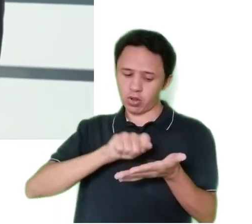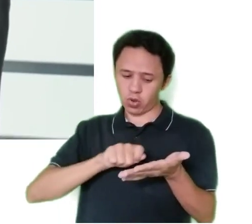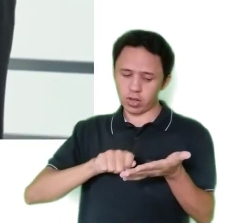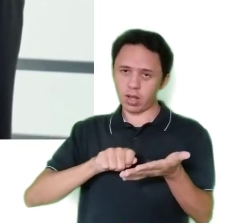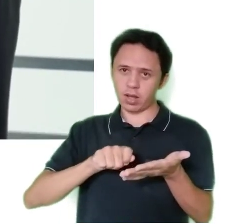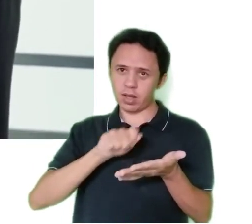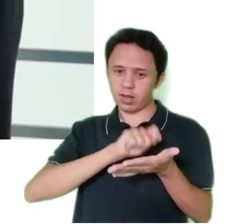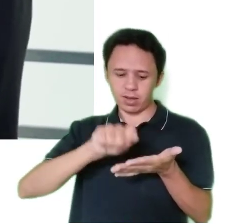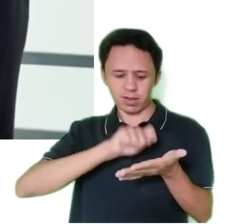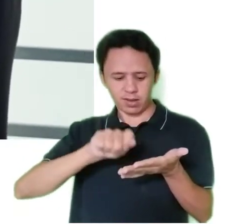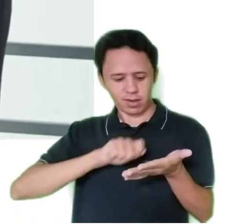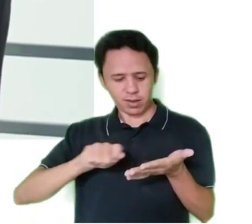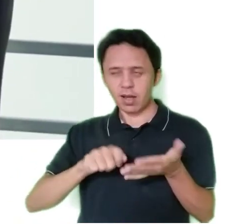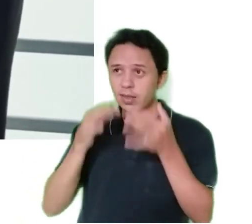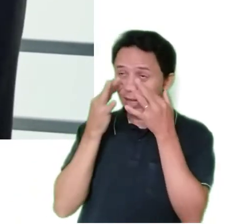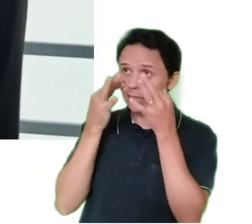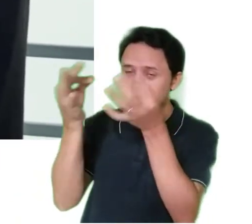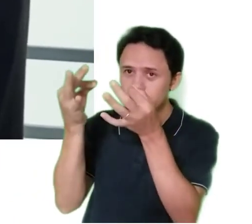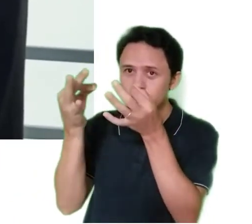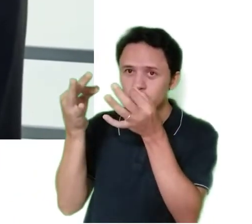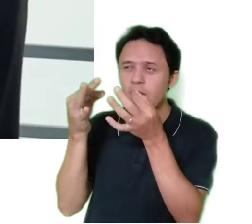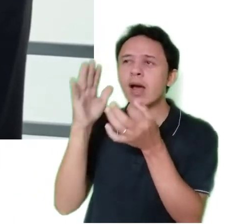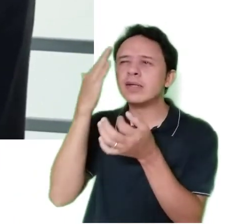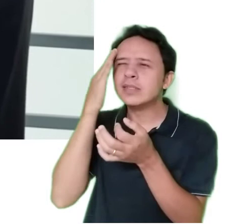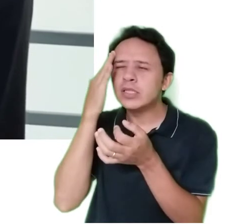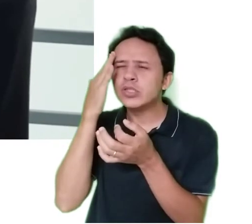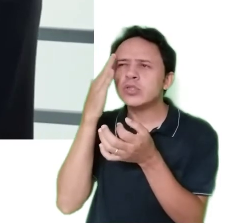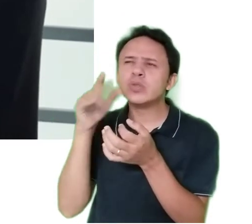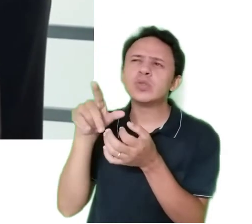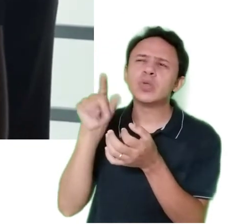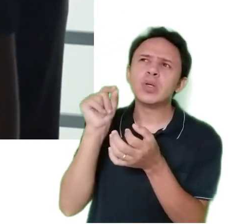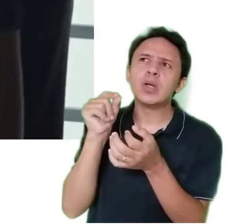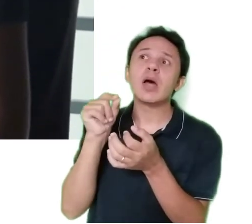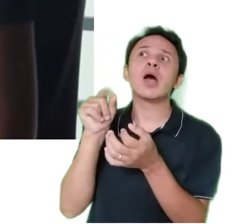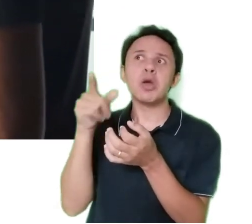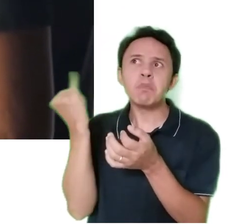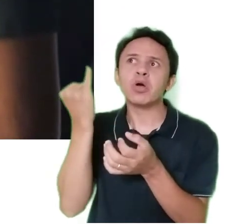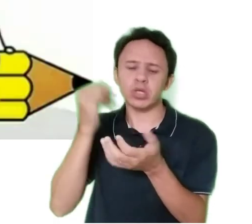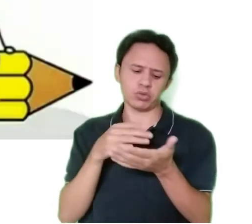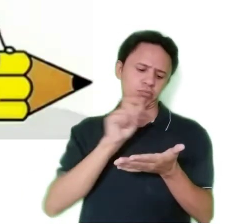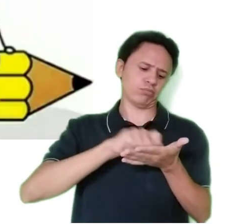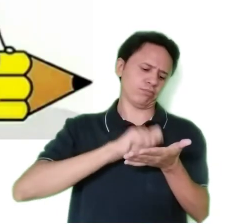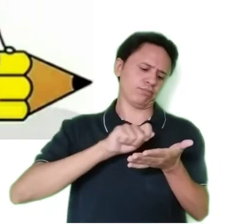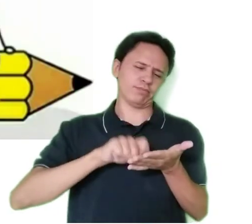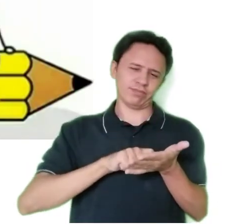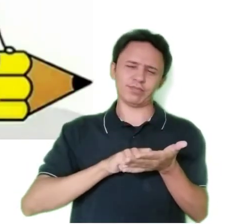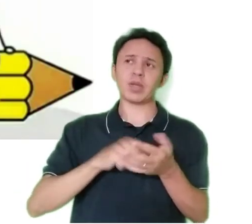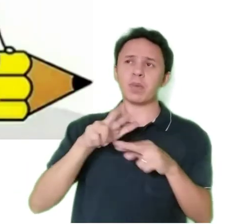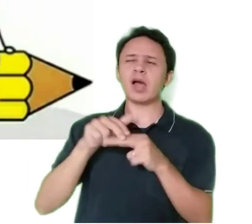Anotar é estar atento, interpretar, selecionar e traduzir, escrevendo